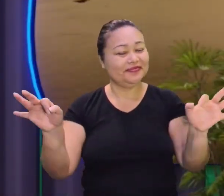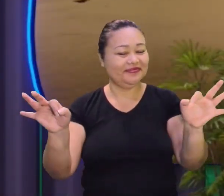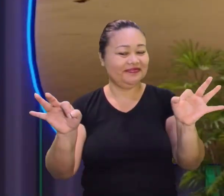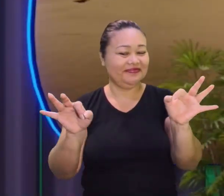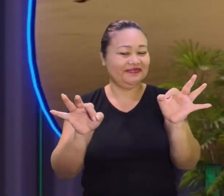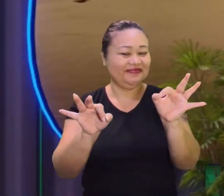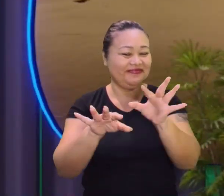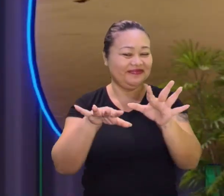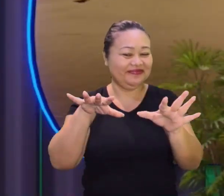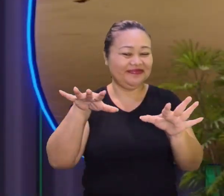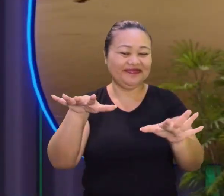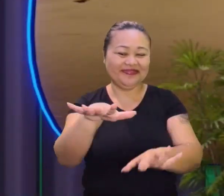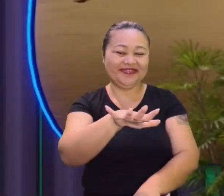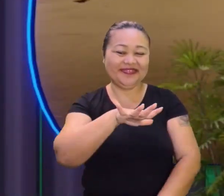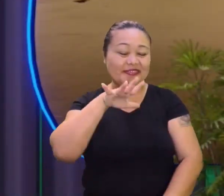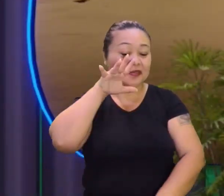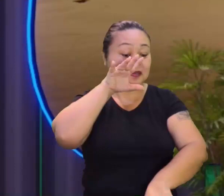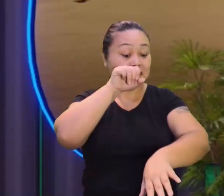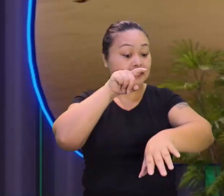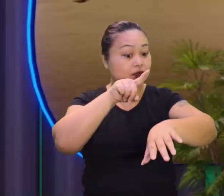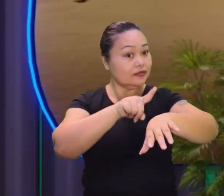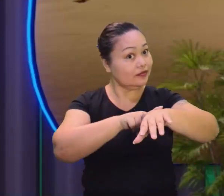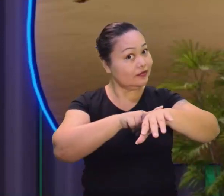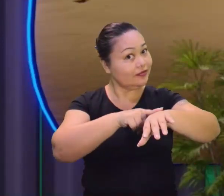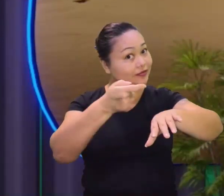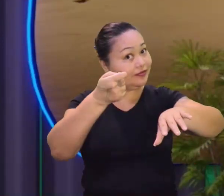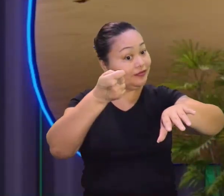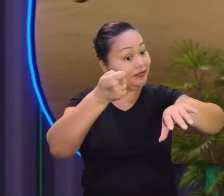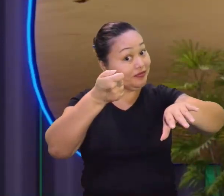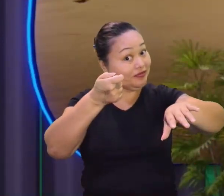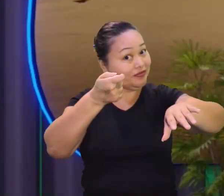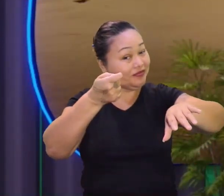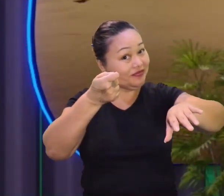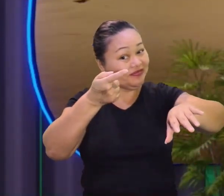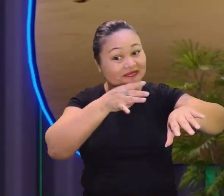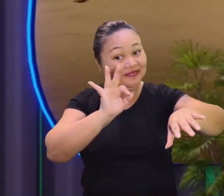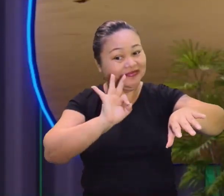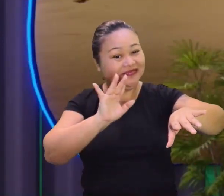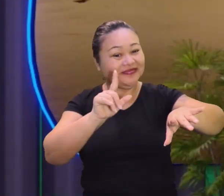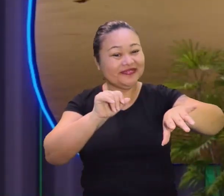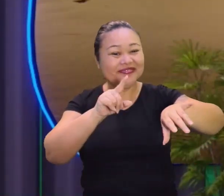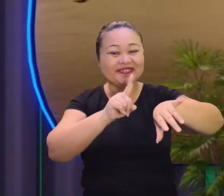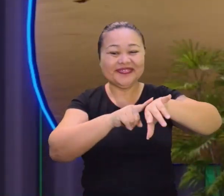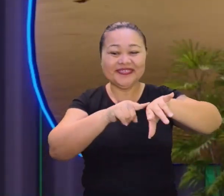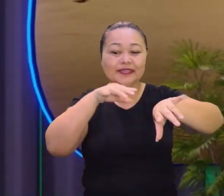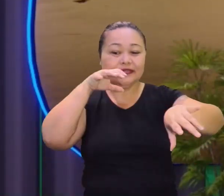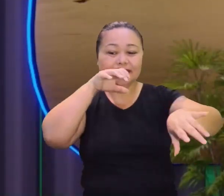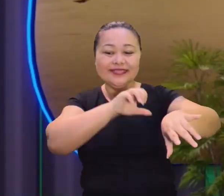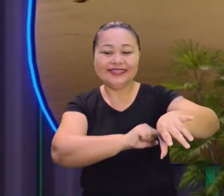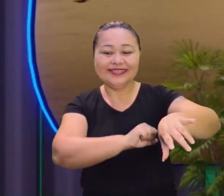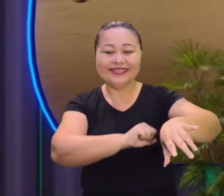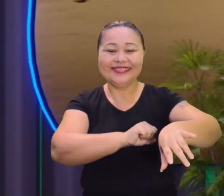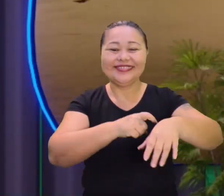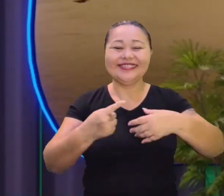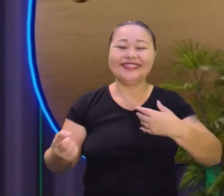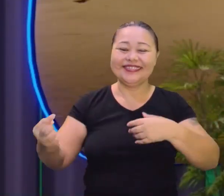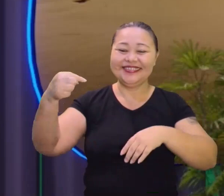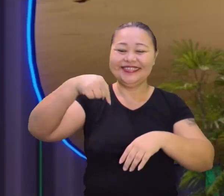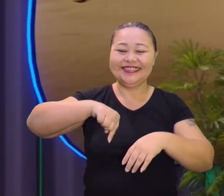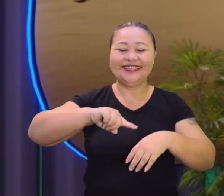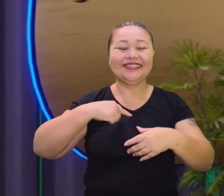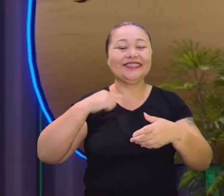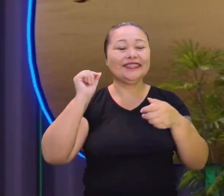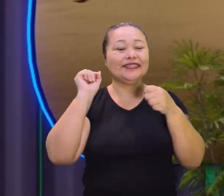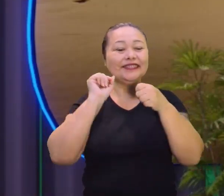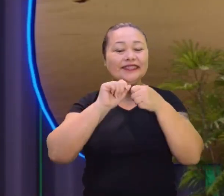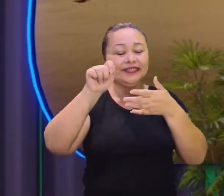Pronto, galera. Foi rápido demais, hein? Quase que a gente não dá tempo para nada. Aqui o negócio é muito rápido. A gente voltou mesmo agora,